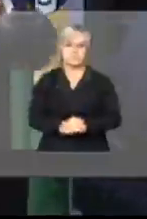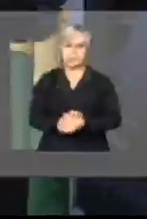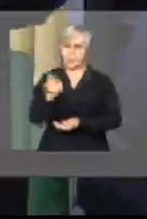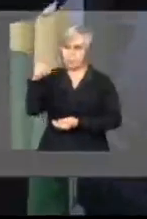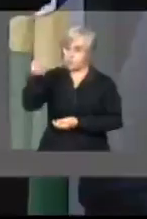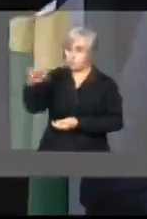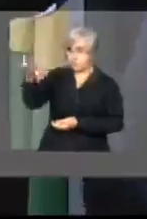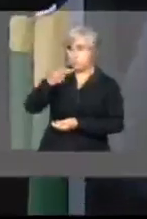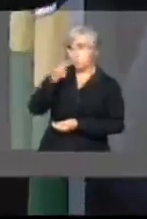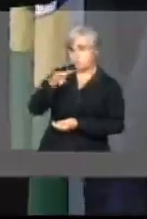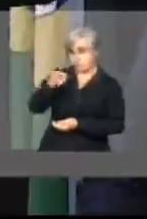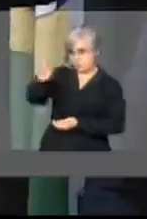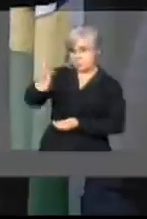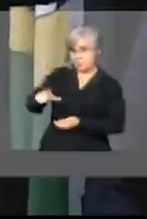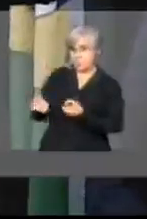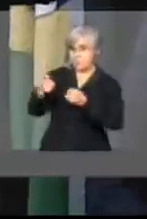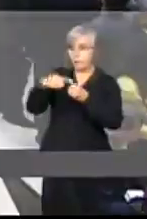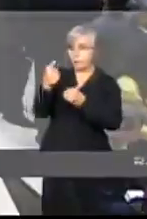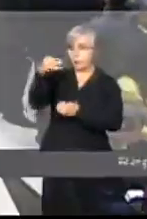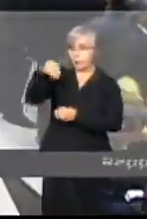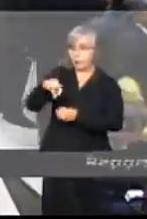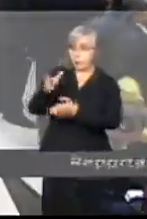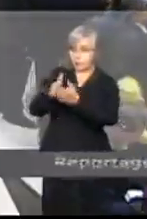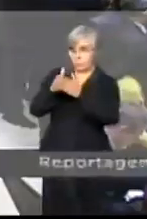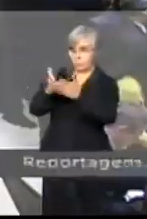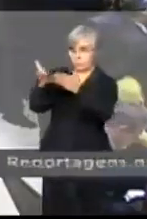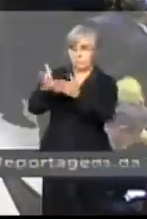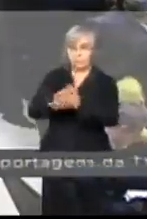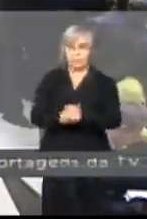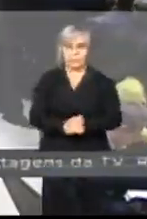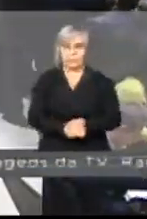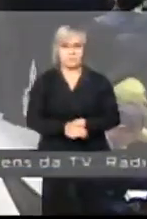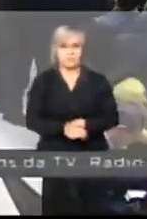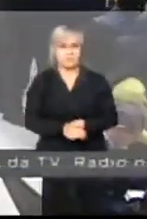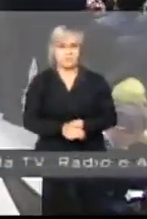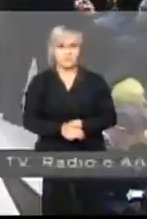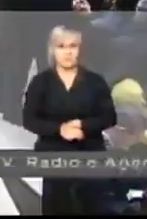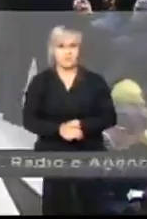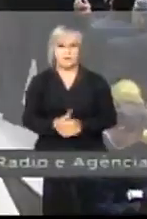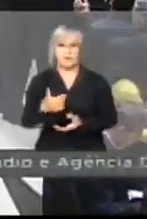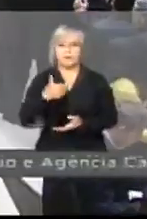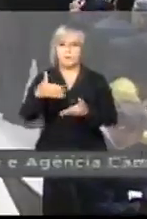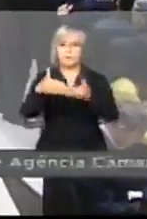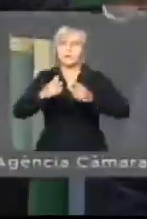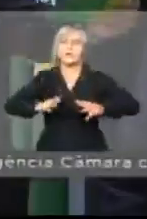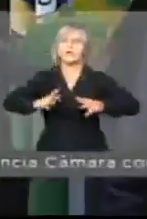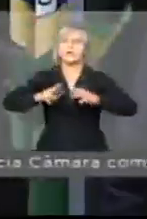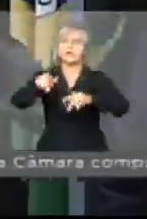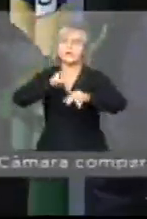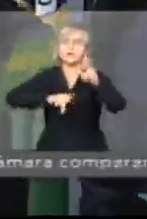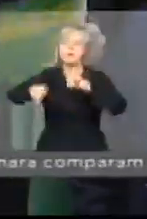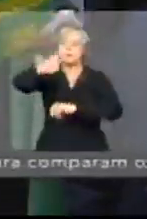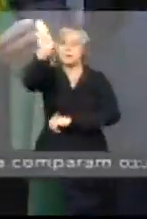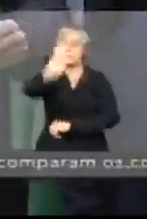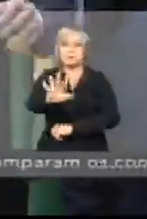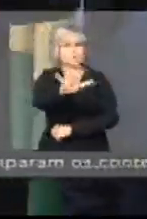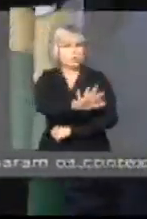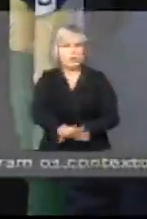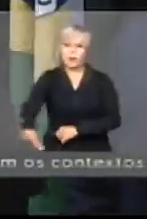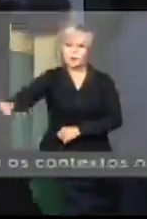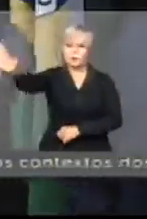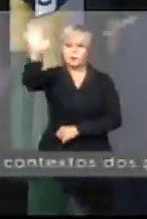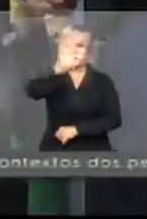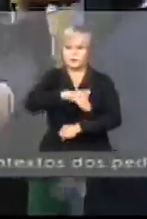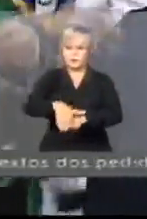Excelência, para reserva ali, dá um minuto para ele. Eu quero que reponha meu minuto. Queria que vocês, brasileiros do Brasil inteiro,